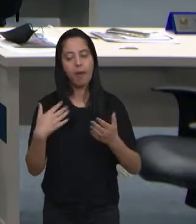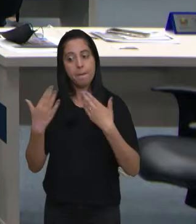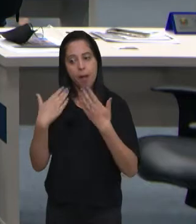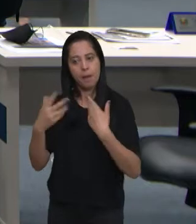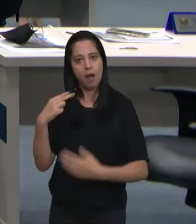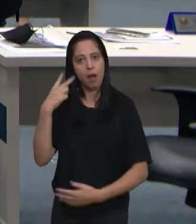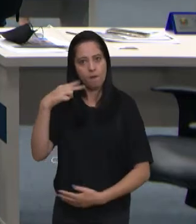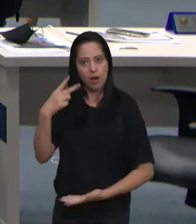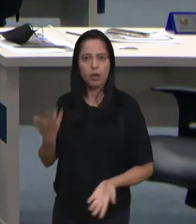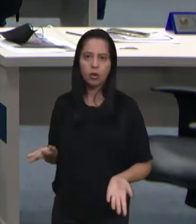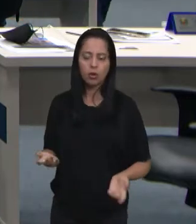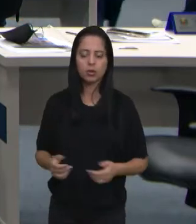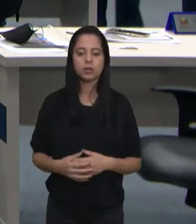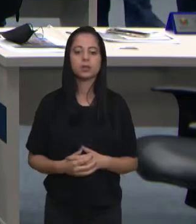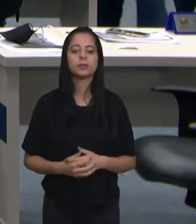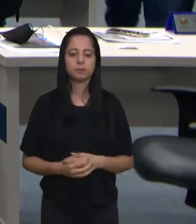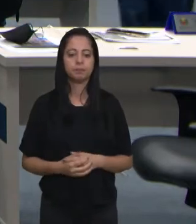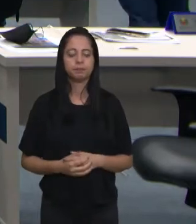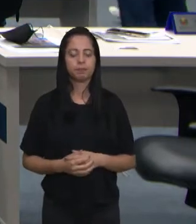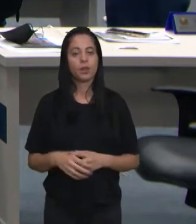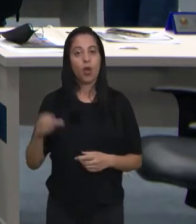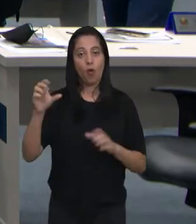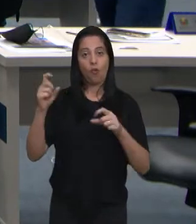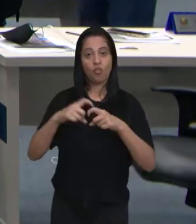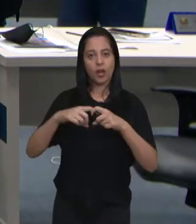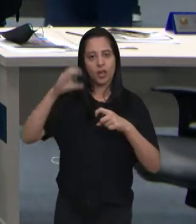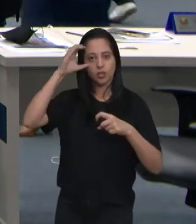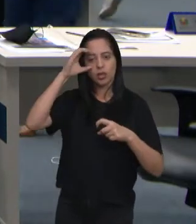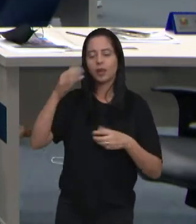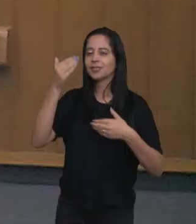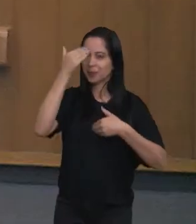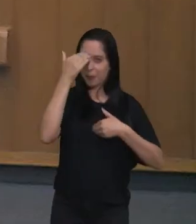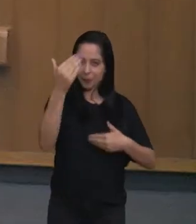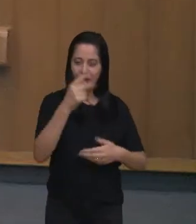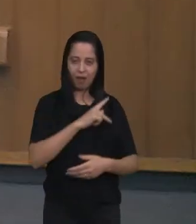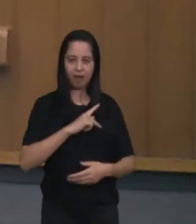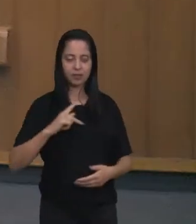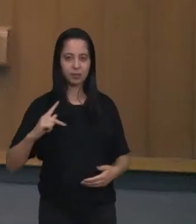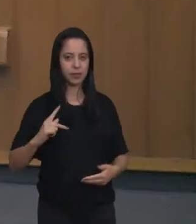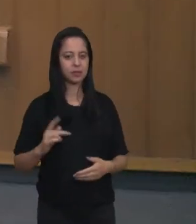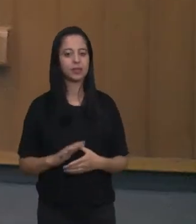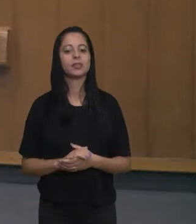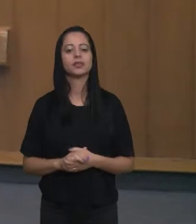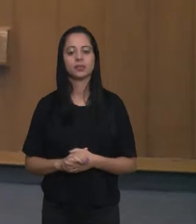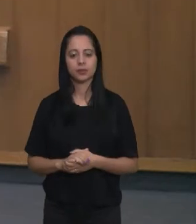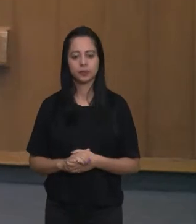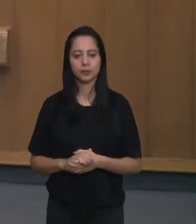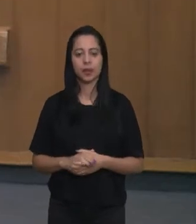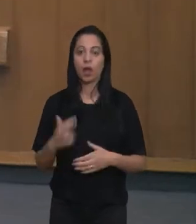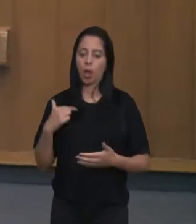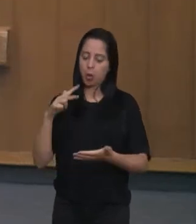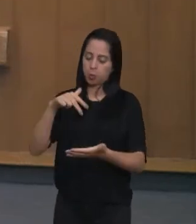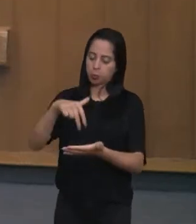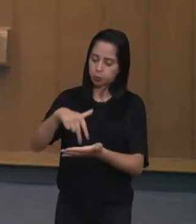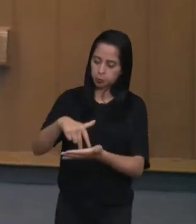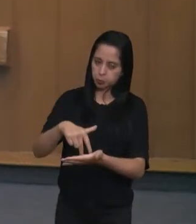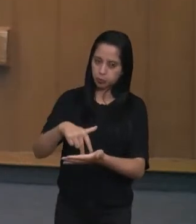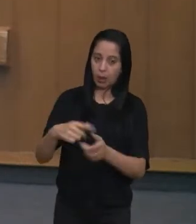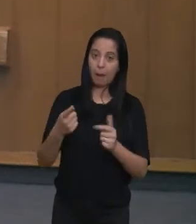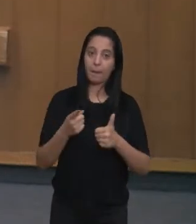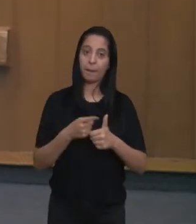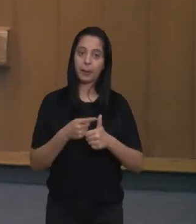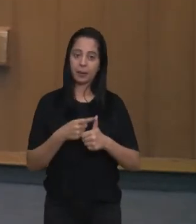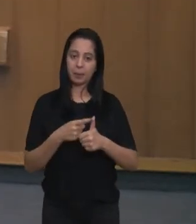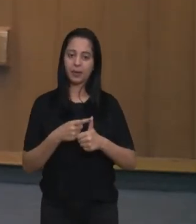Para a palavra o vereador doutor Elton. Obrigado, senhor presidente. Eu não podia deixar de vir aqui no microfone, primeiro para